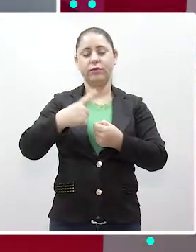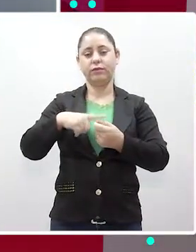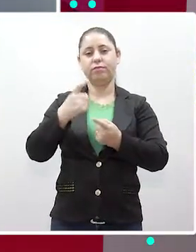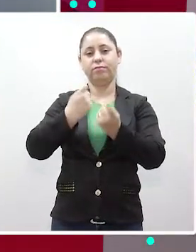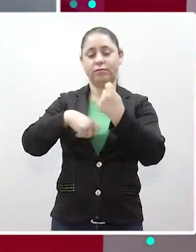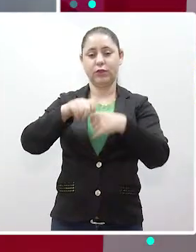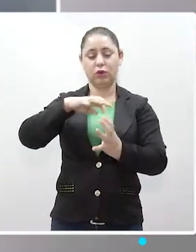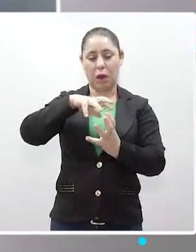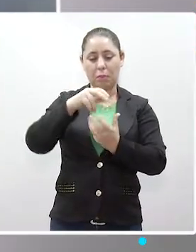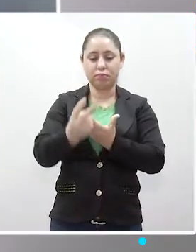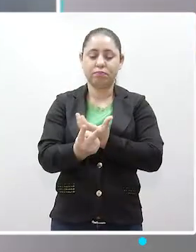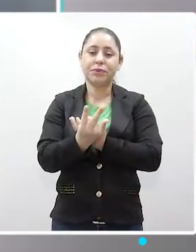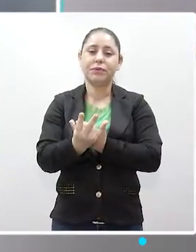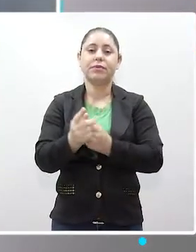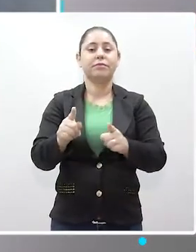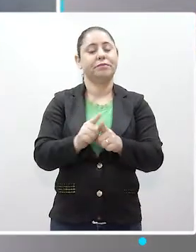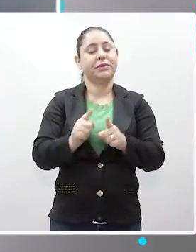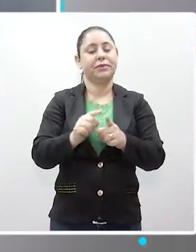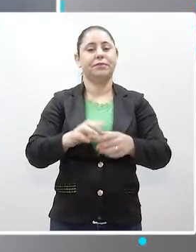né? Sustentada.